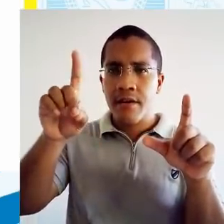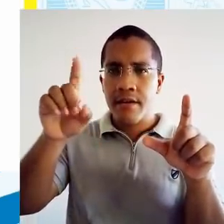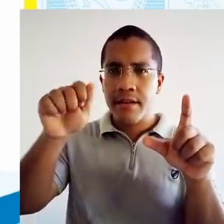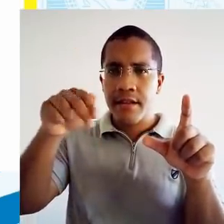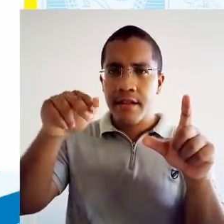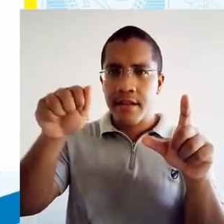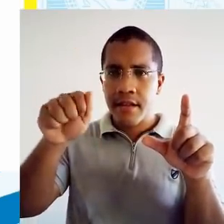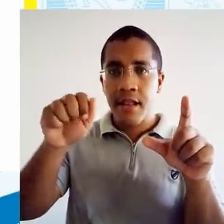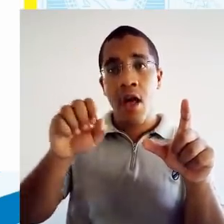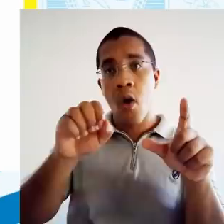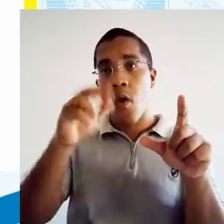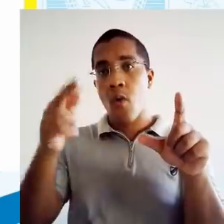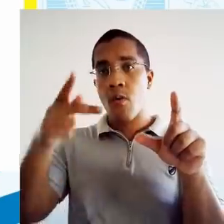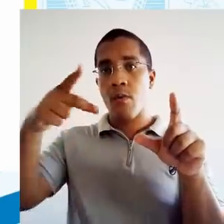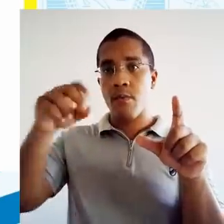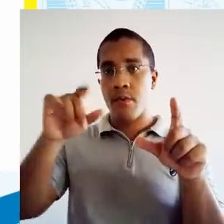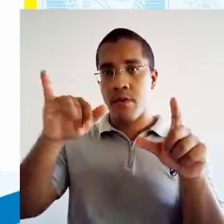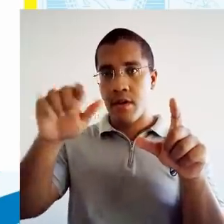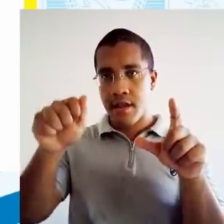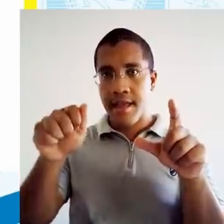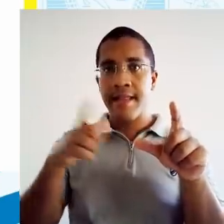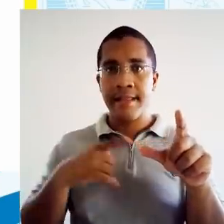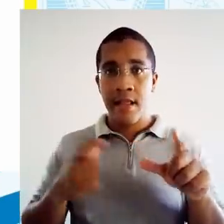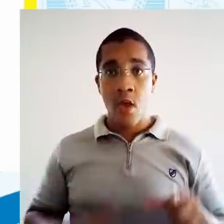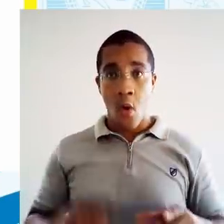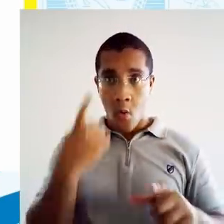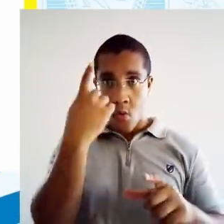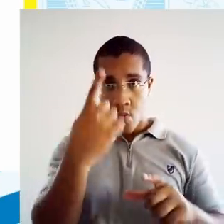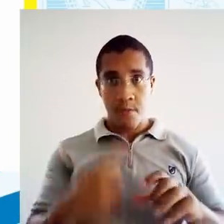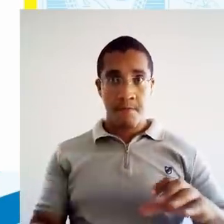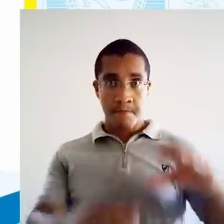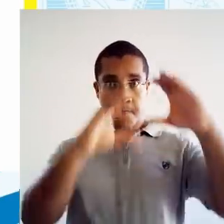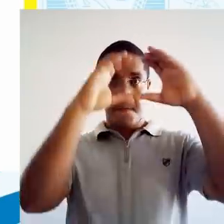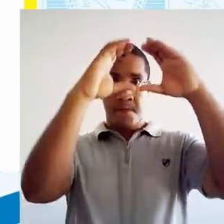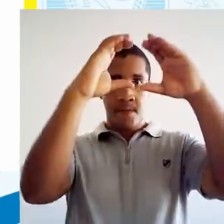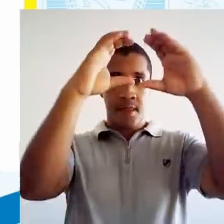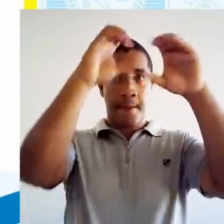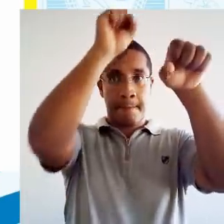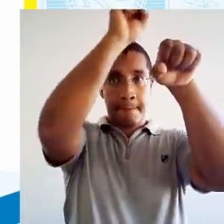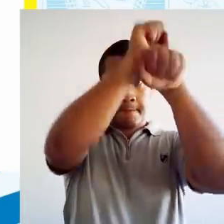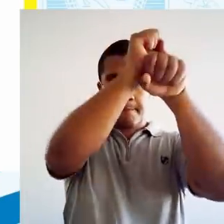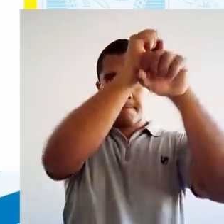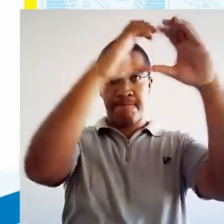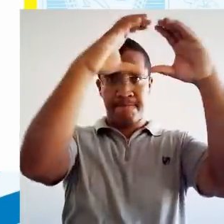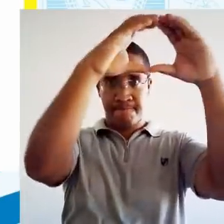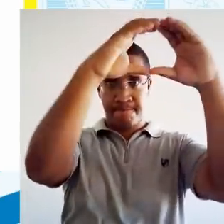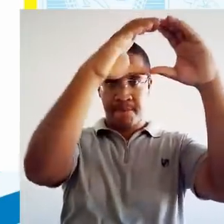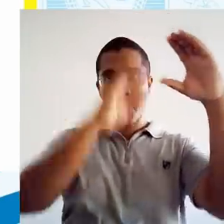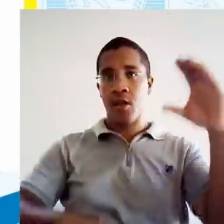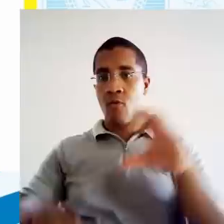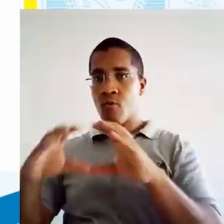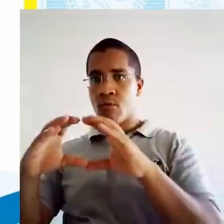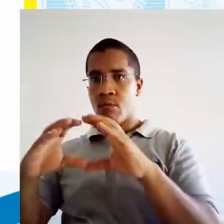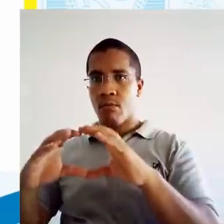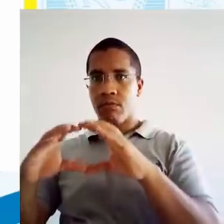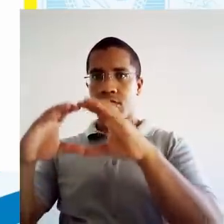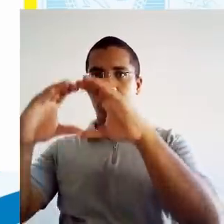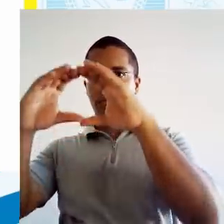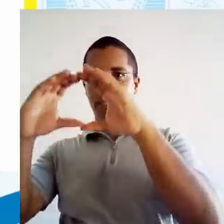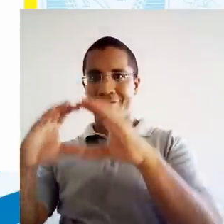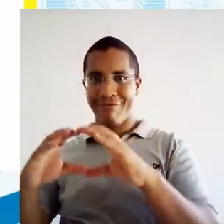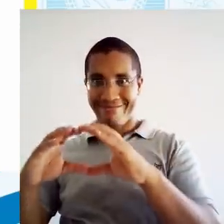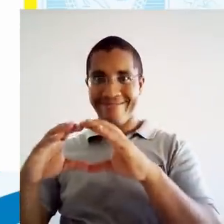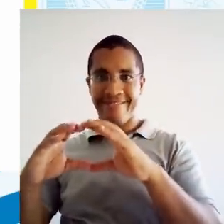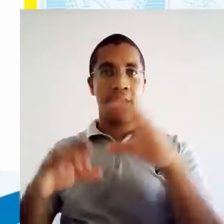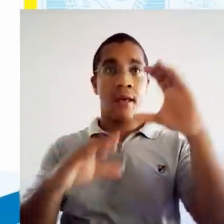tem, né, a rodana fixa e a rodana móvel. Na rodana fixa, a força que é